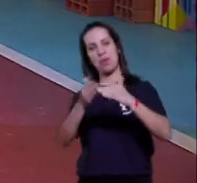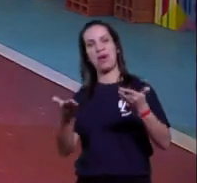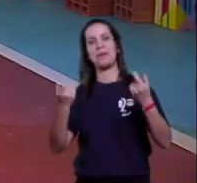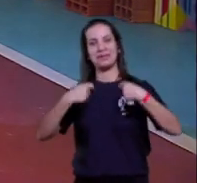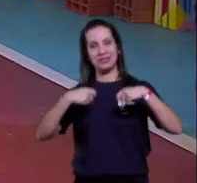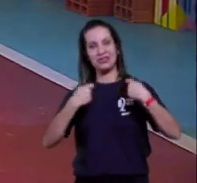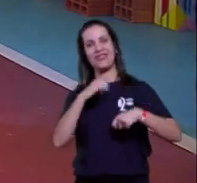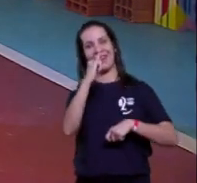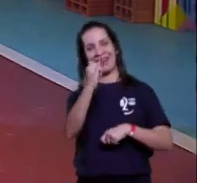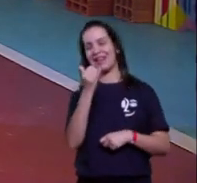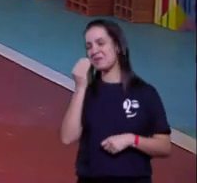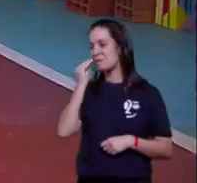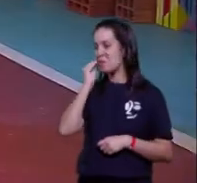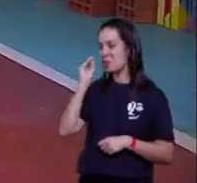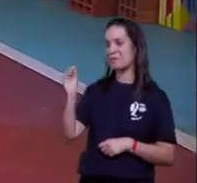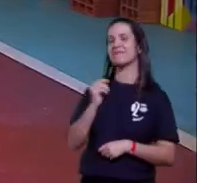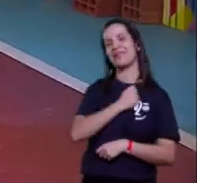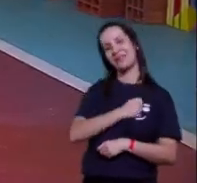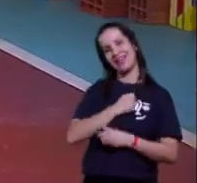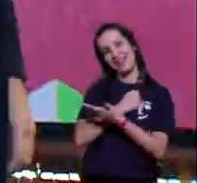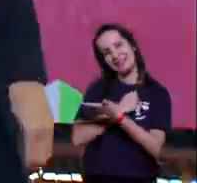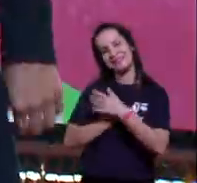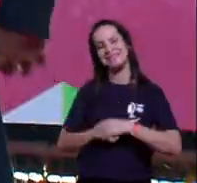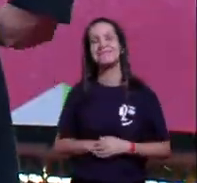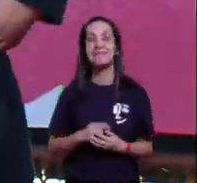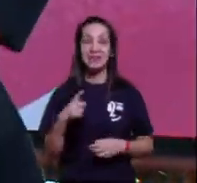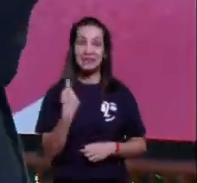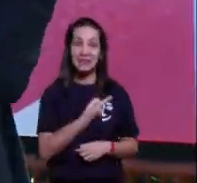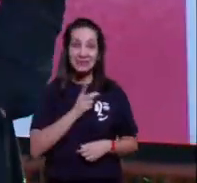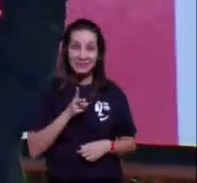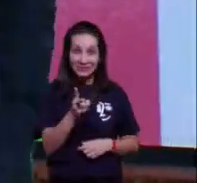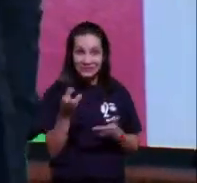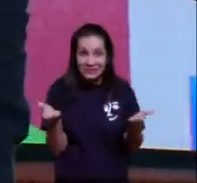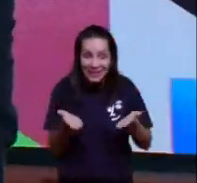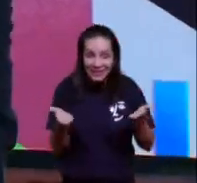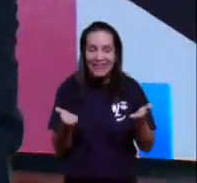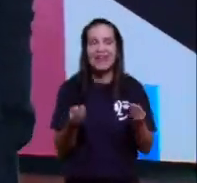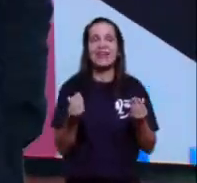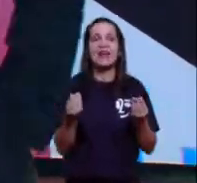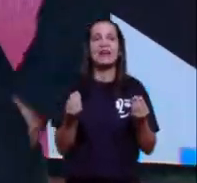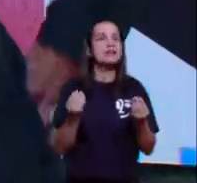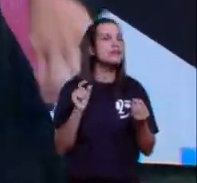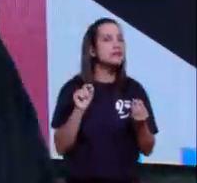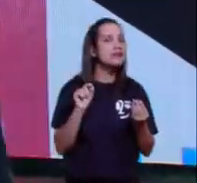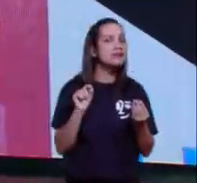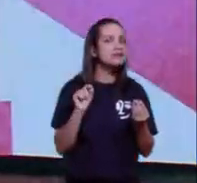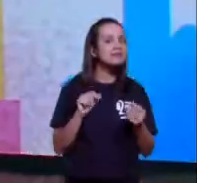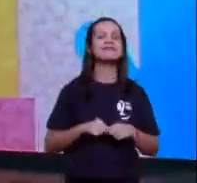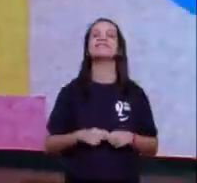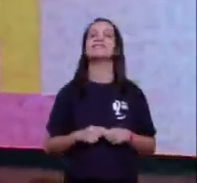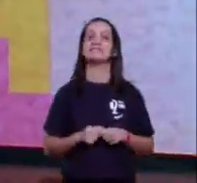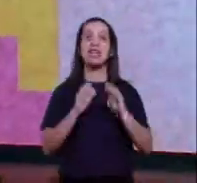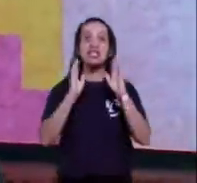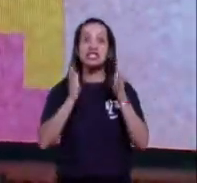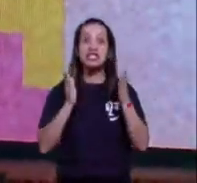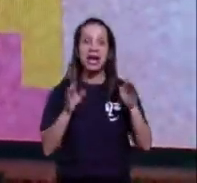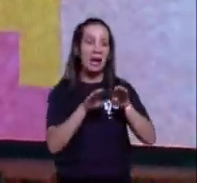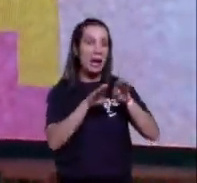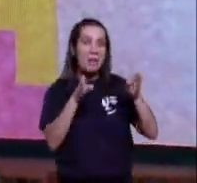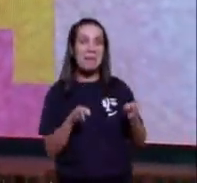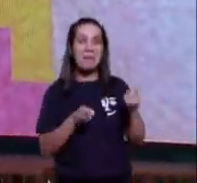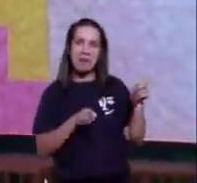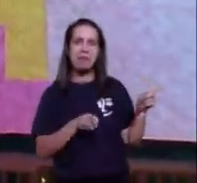dito. Beijo valeu, enorme. Valeu. Saudade. E a gente vai continuar aqui acompanhando... Quem? Cara, ela já tá lá no outro palco,